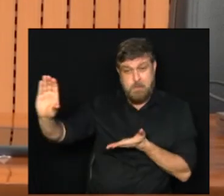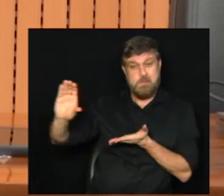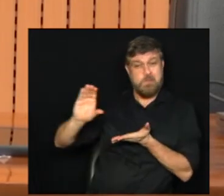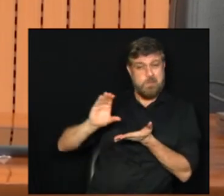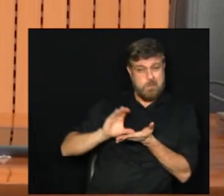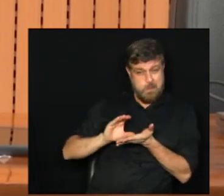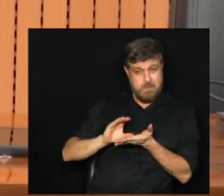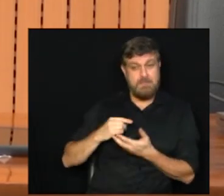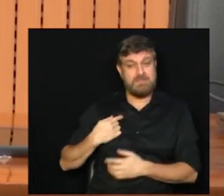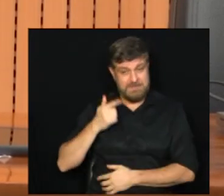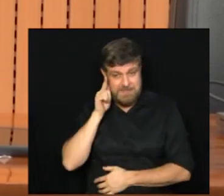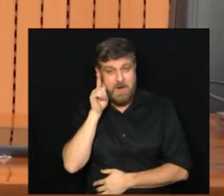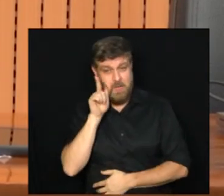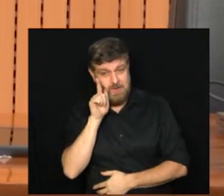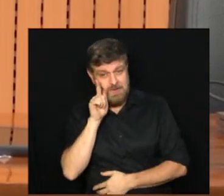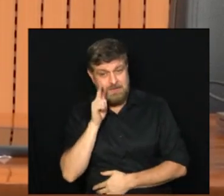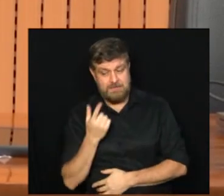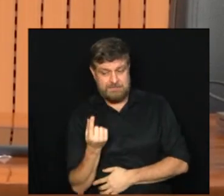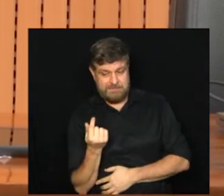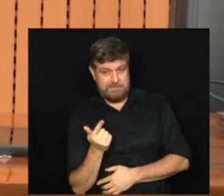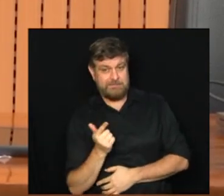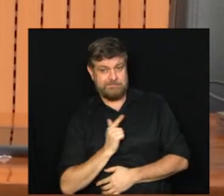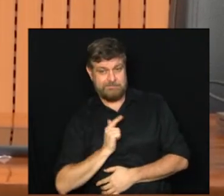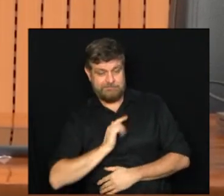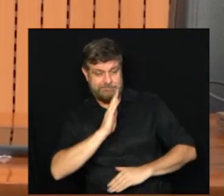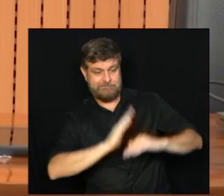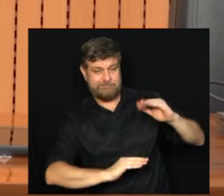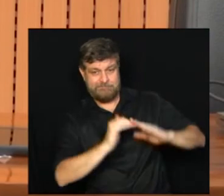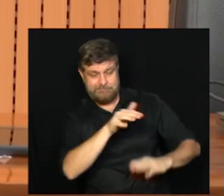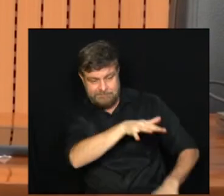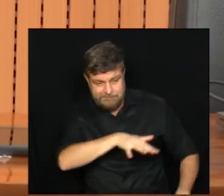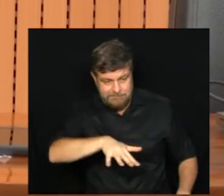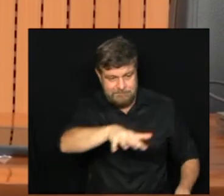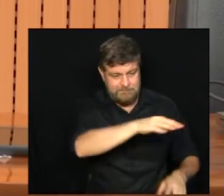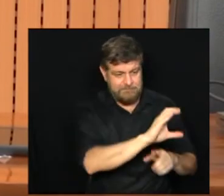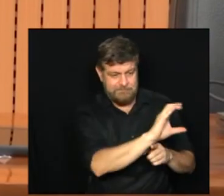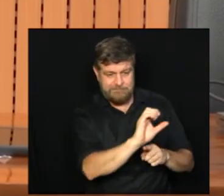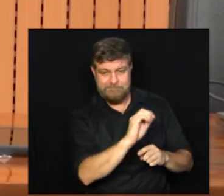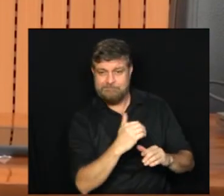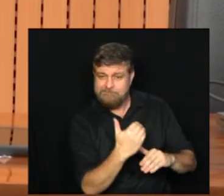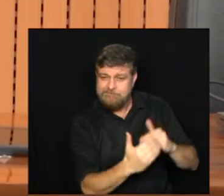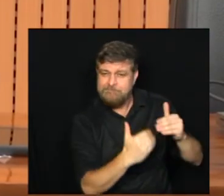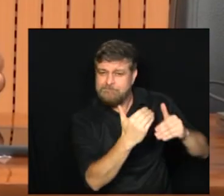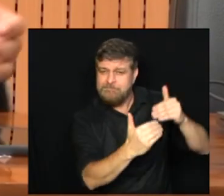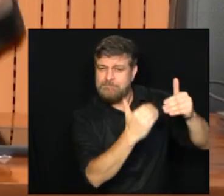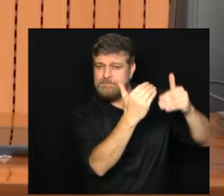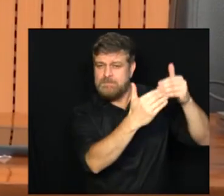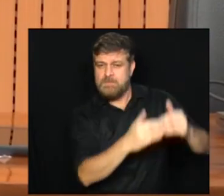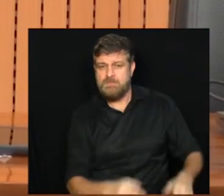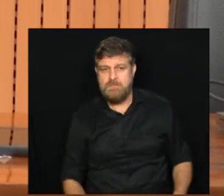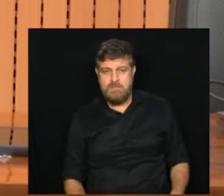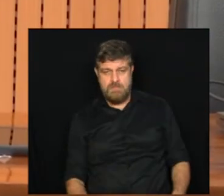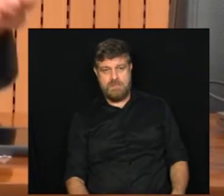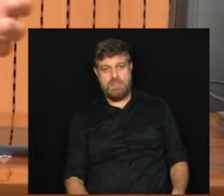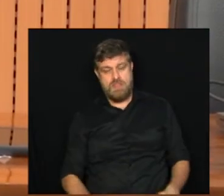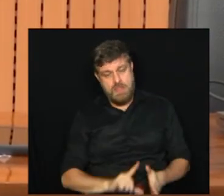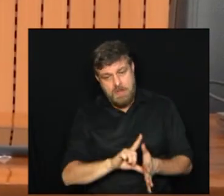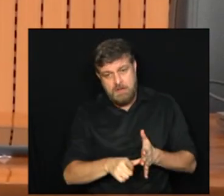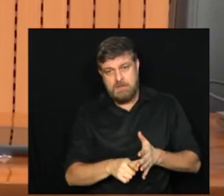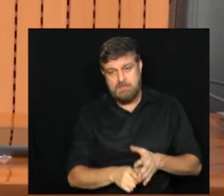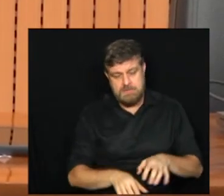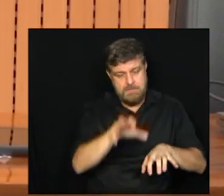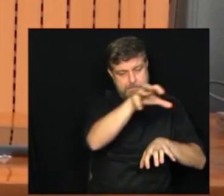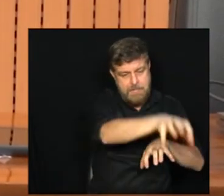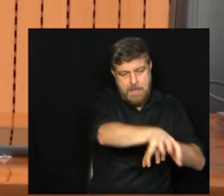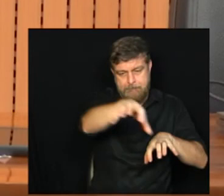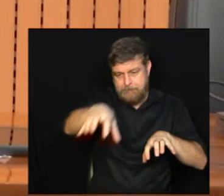e ter ações, projetos sendo desenvolvidas no Campo Grande como um piloto, talvez, mas em outros pontos da